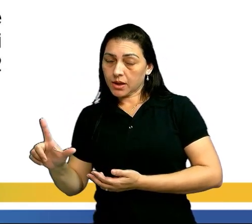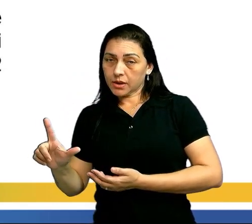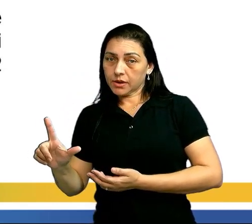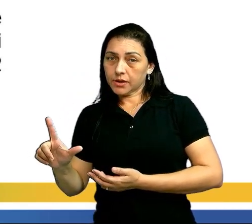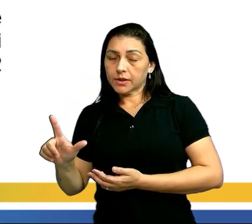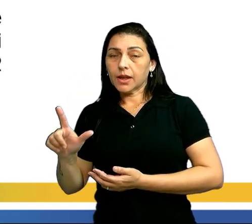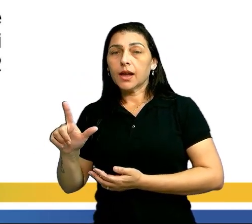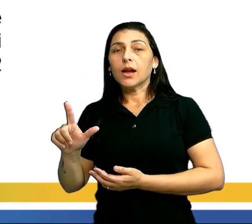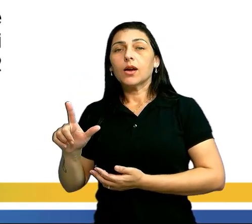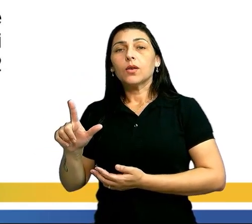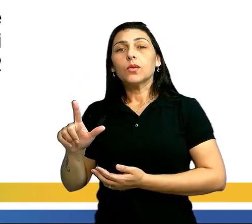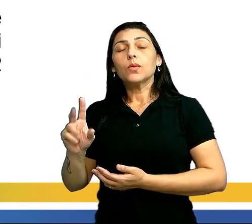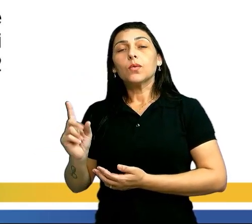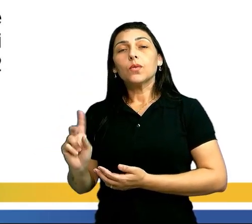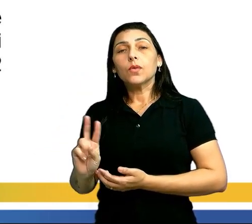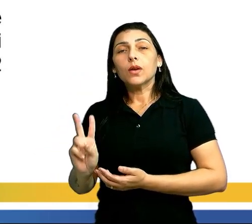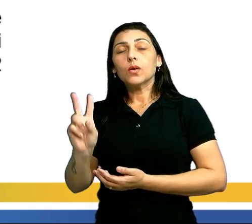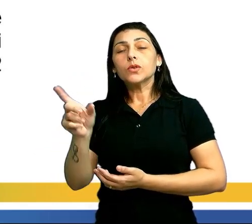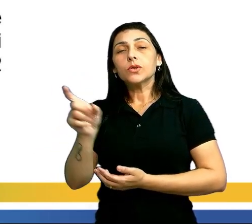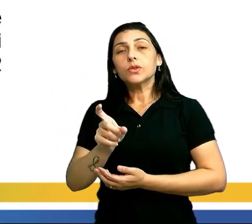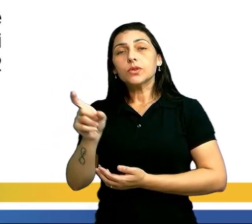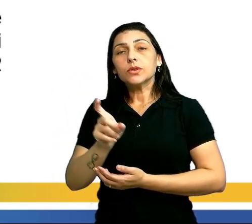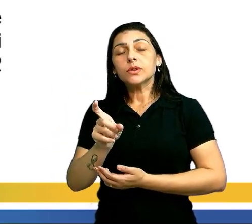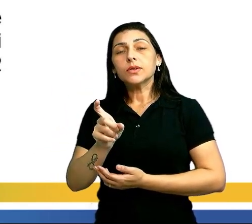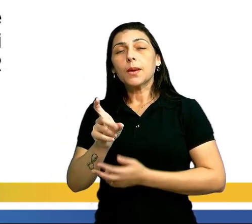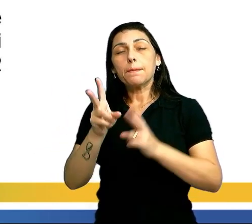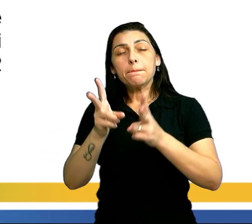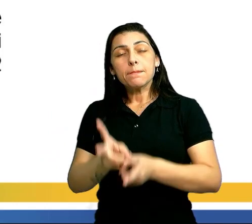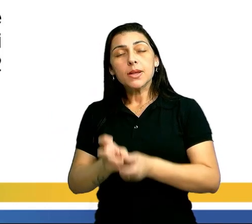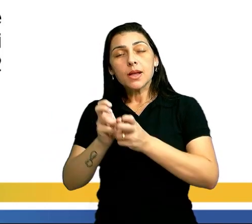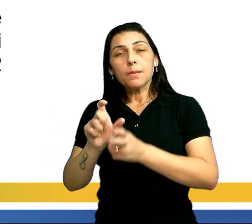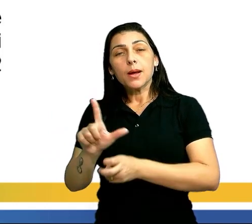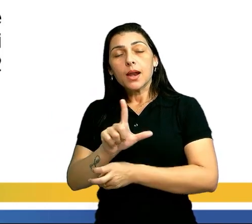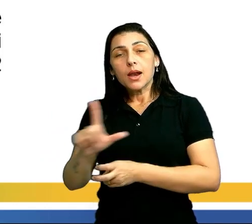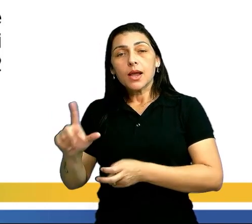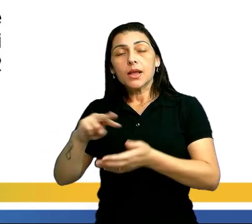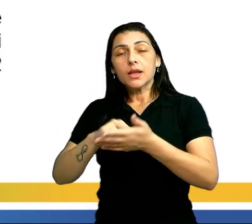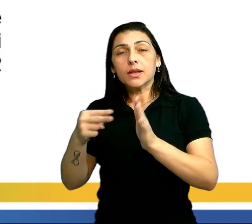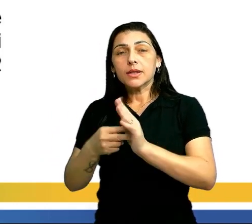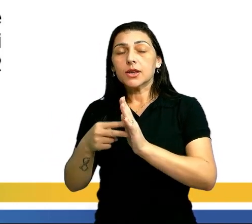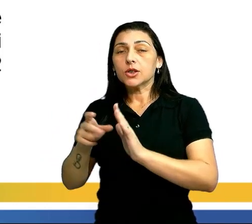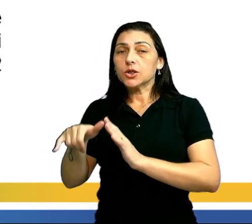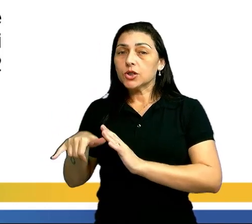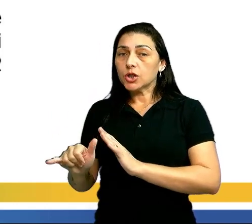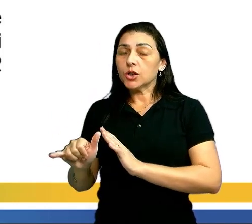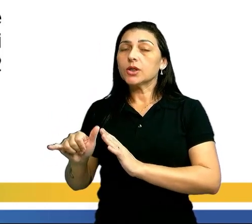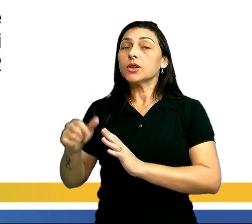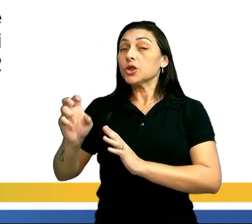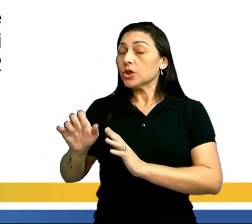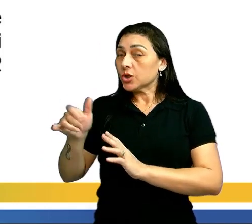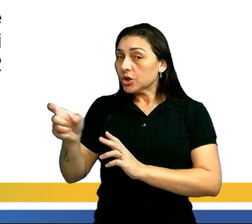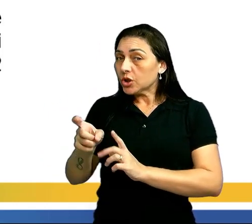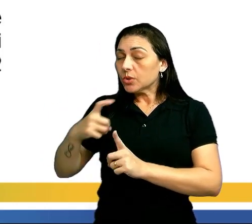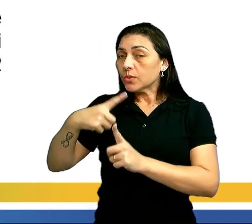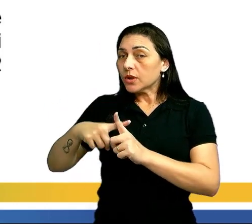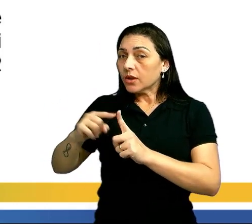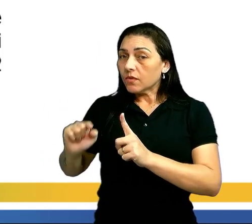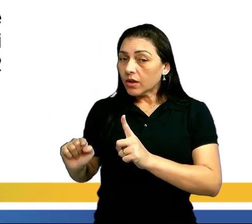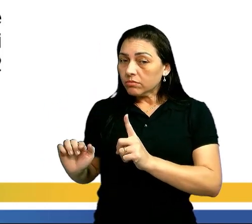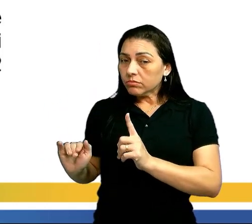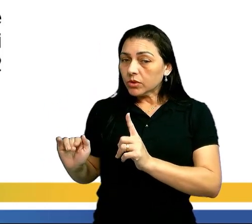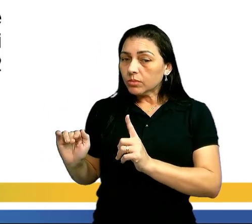ele está aumentando o valor de x. Note que leste equivale ao eixo x, sendo positivo, ou seja, ele vai